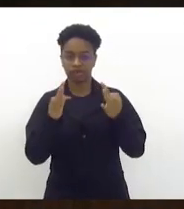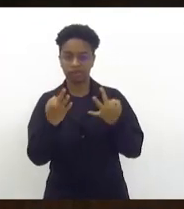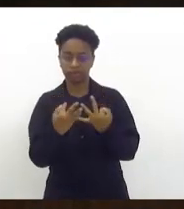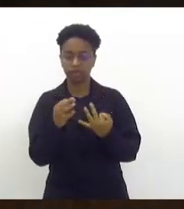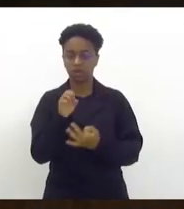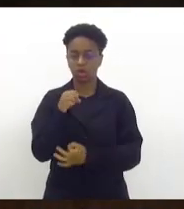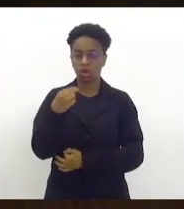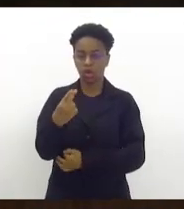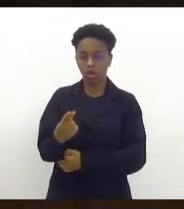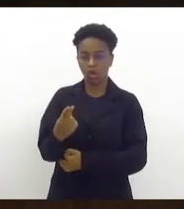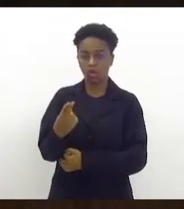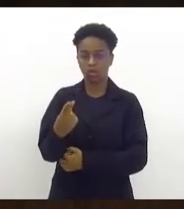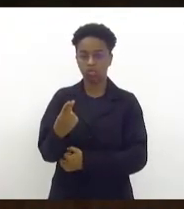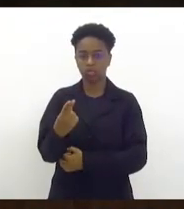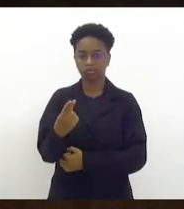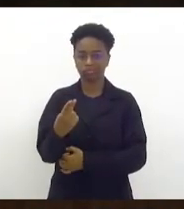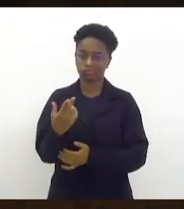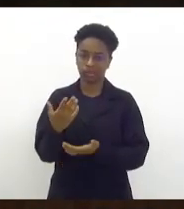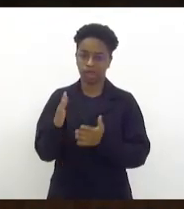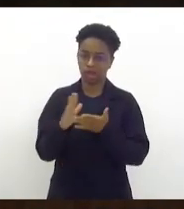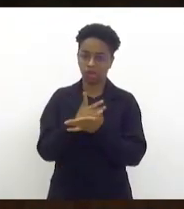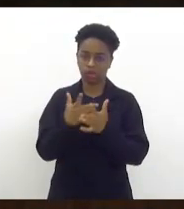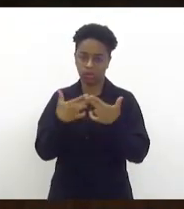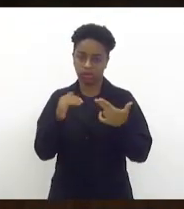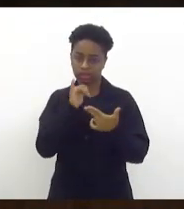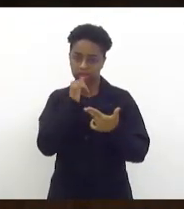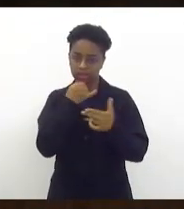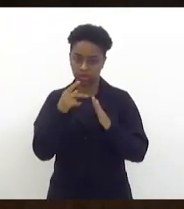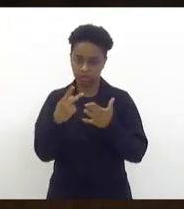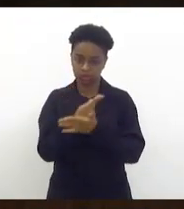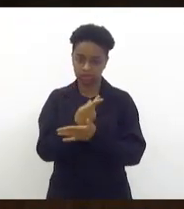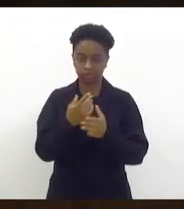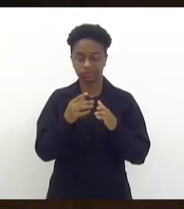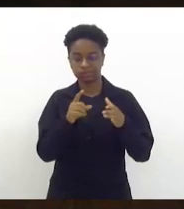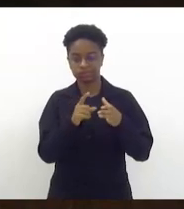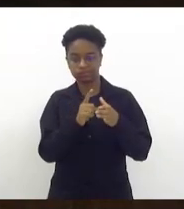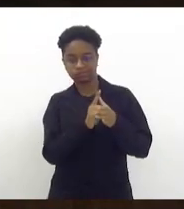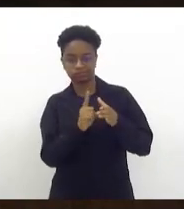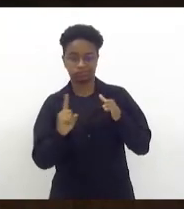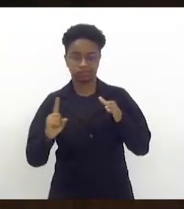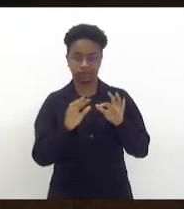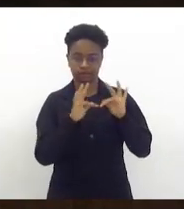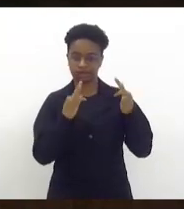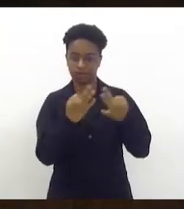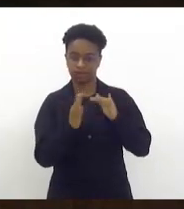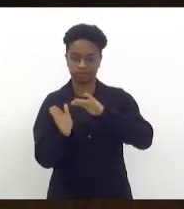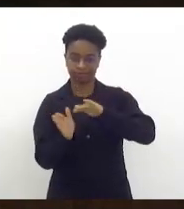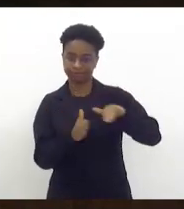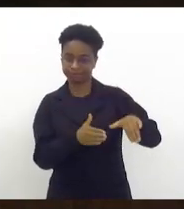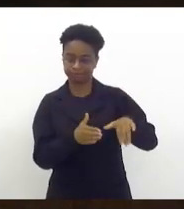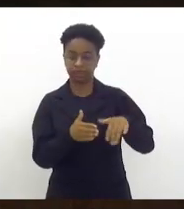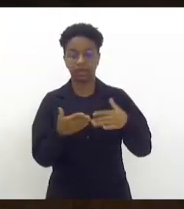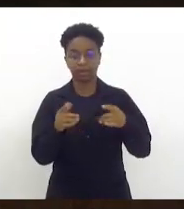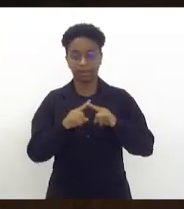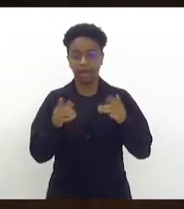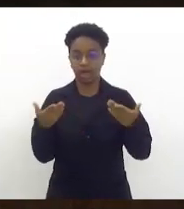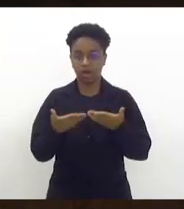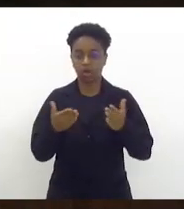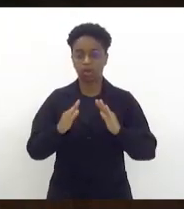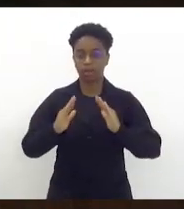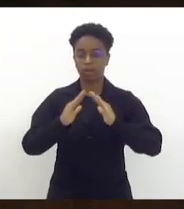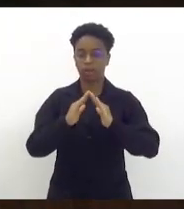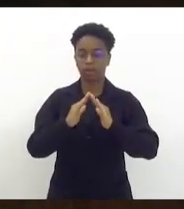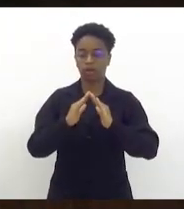por algum motivo triste, tenham sido retirados de sua convivência familiar, hoje se encontram em